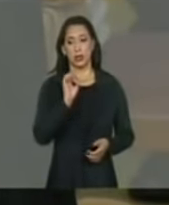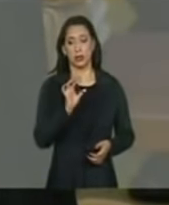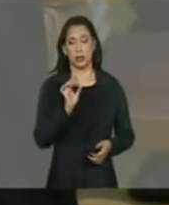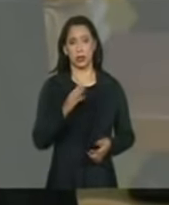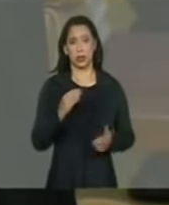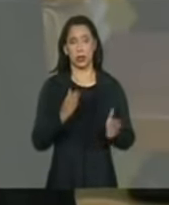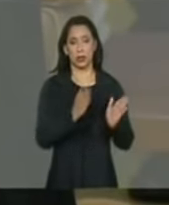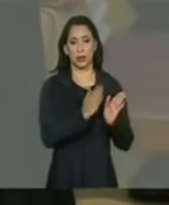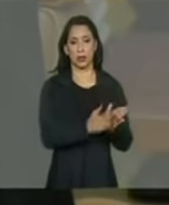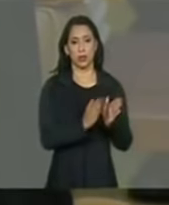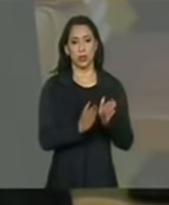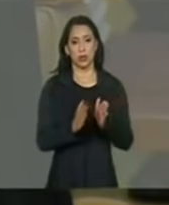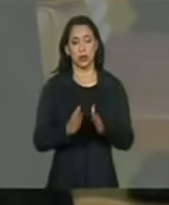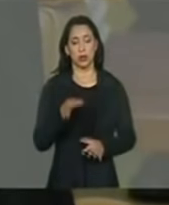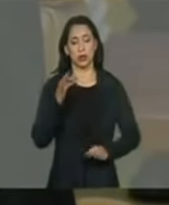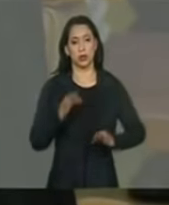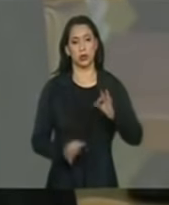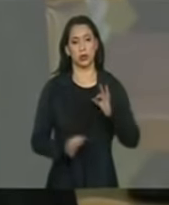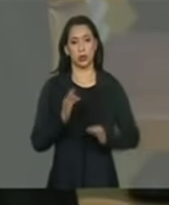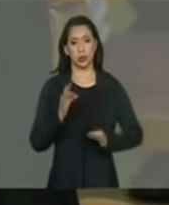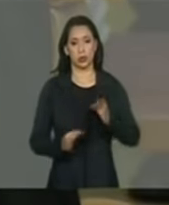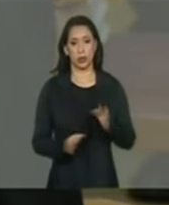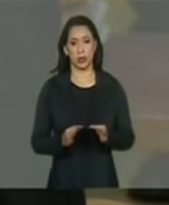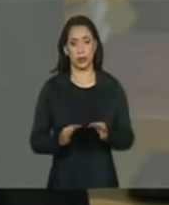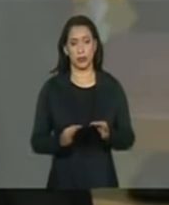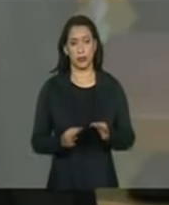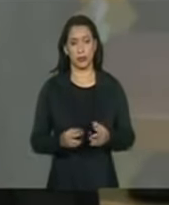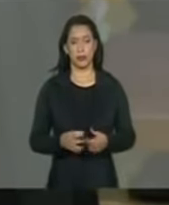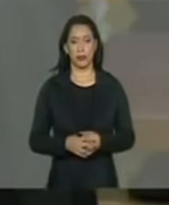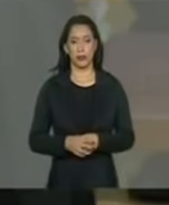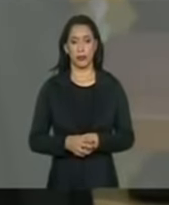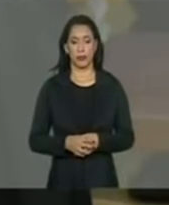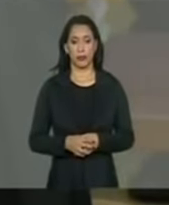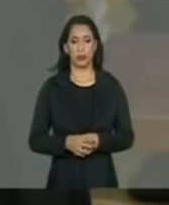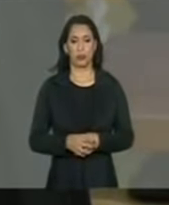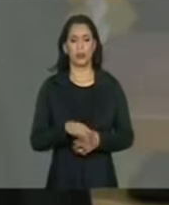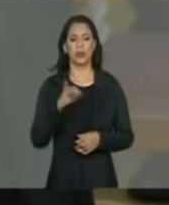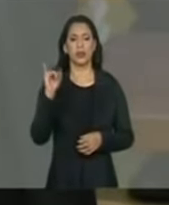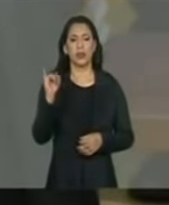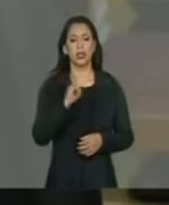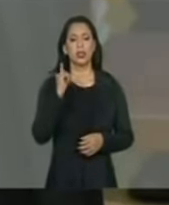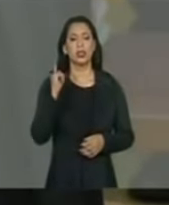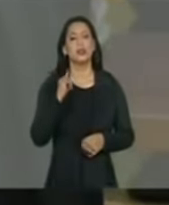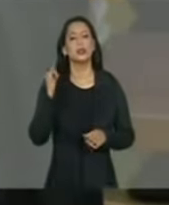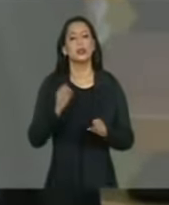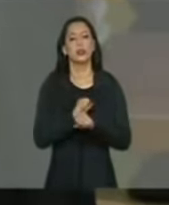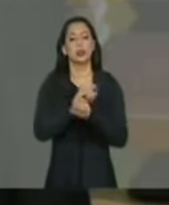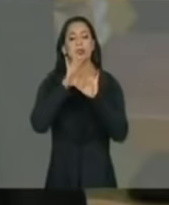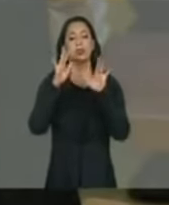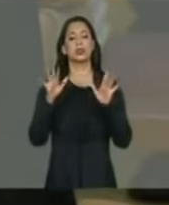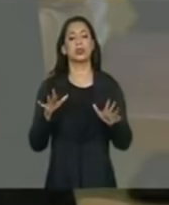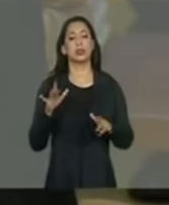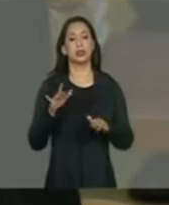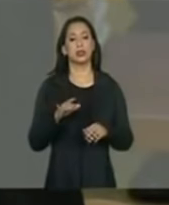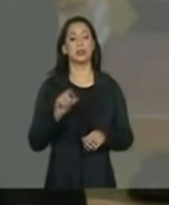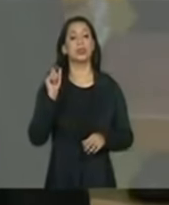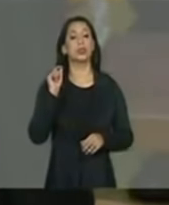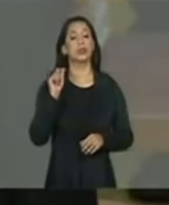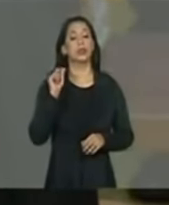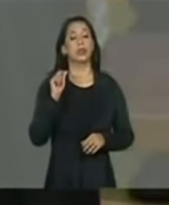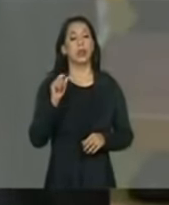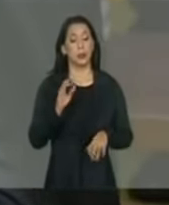em julgado e é importante esclarecer esse ponto o presidente que por por ser